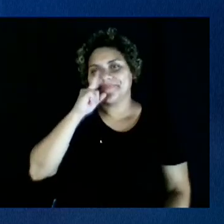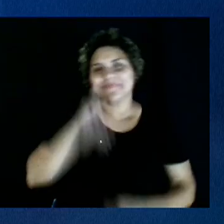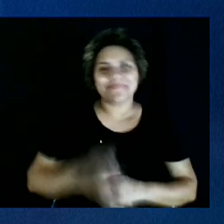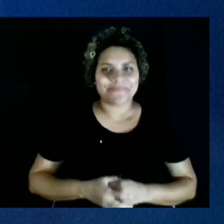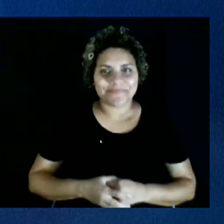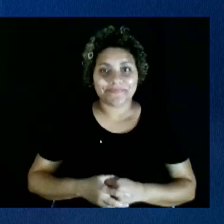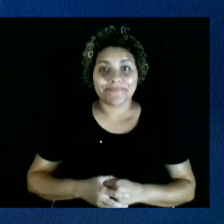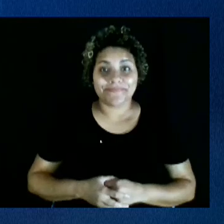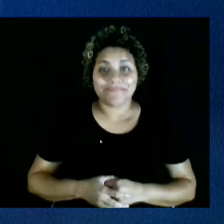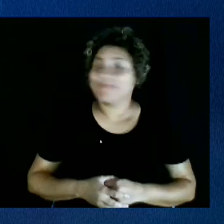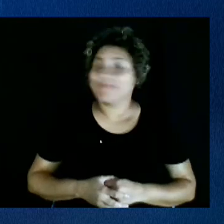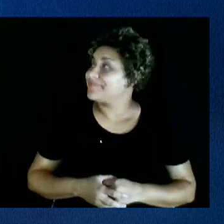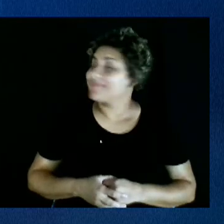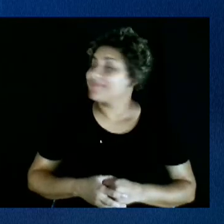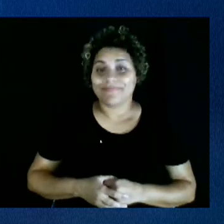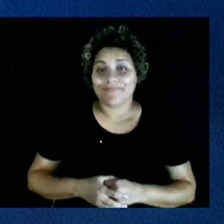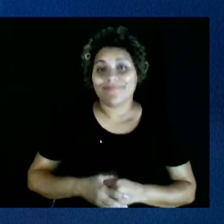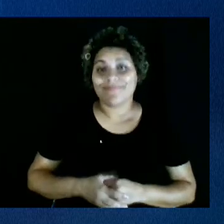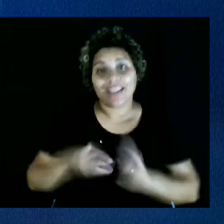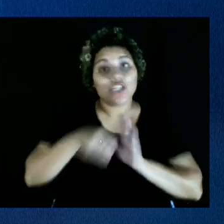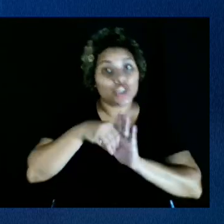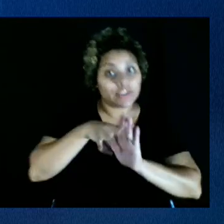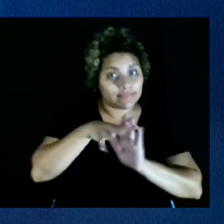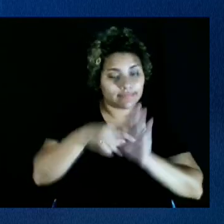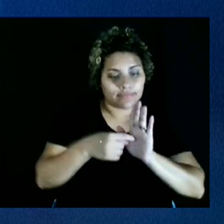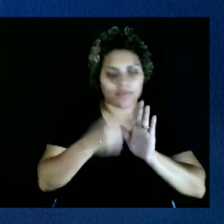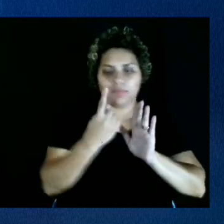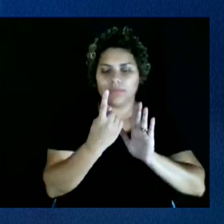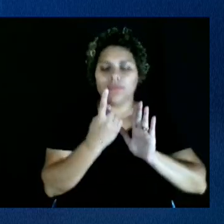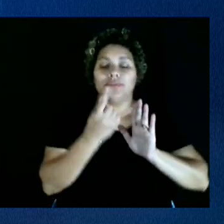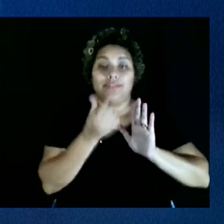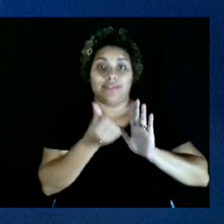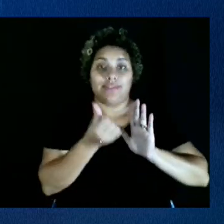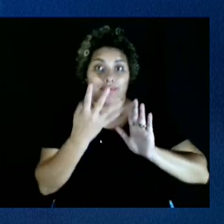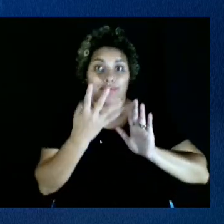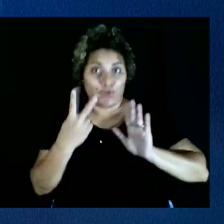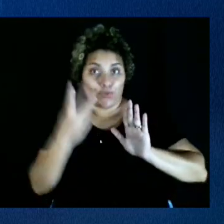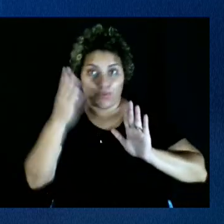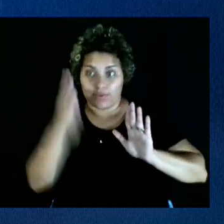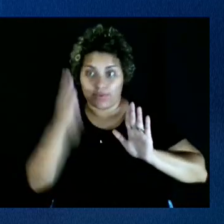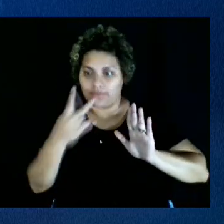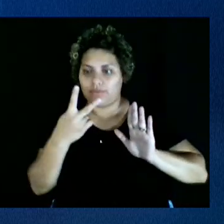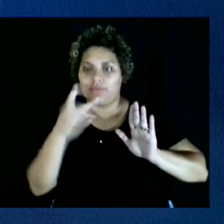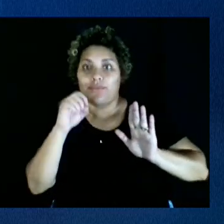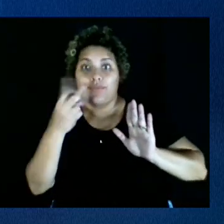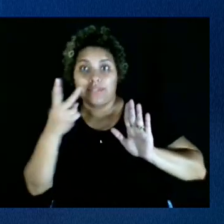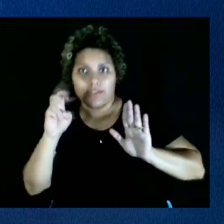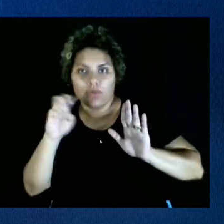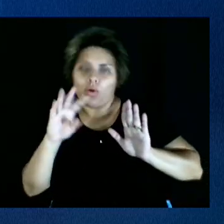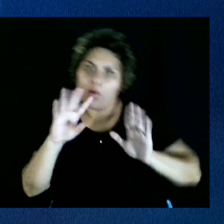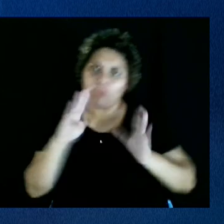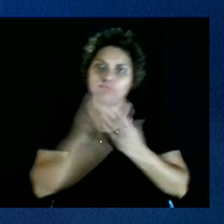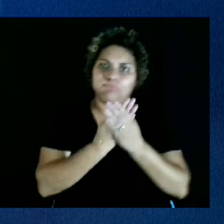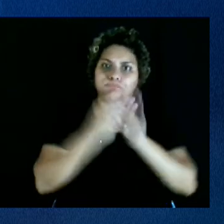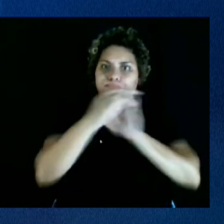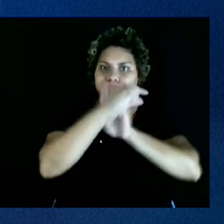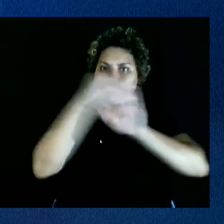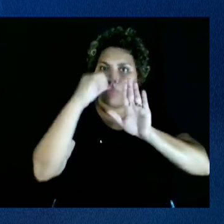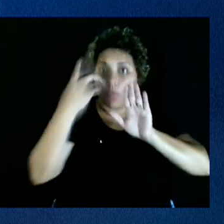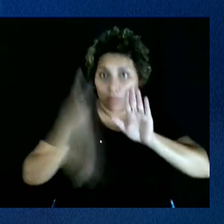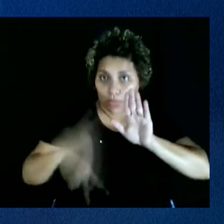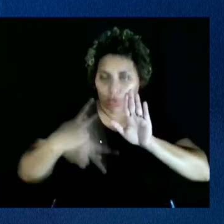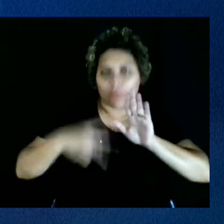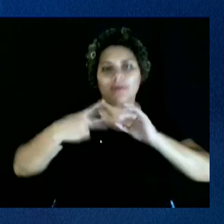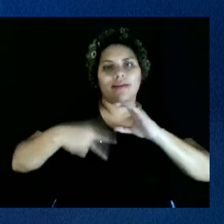Por meio da indicação 1642 de 2025, protocolada na Câmara Municipal de Campinas, o